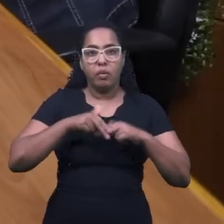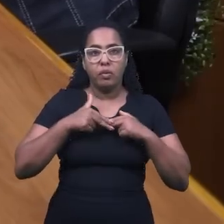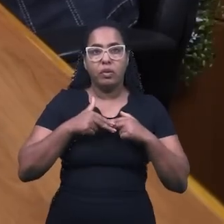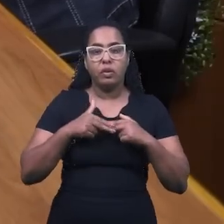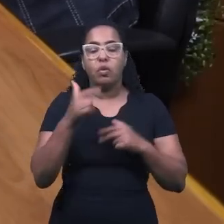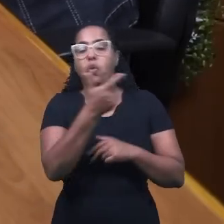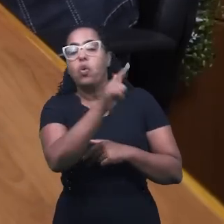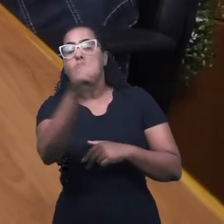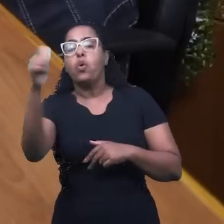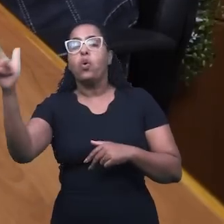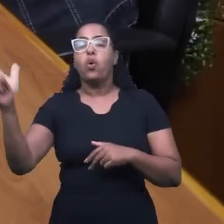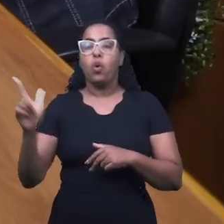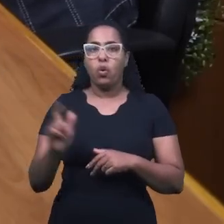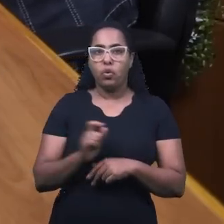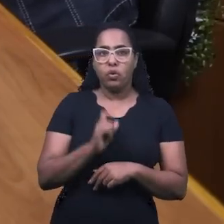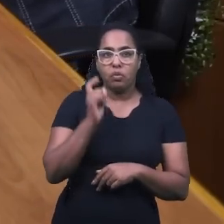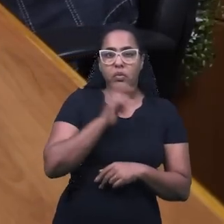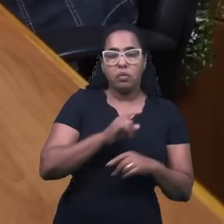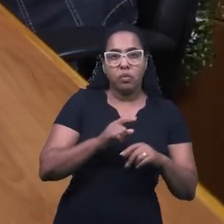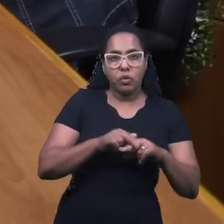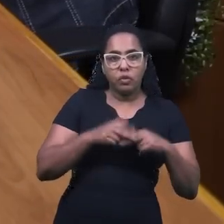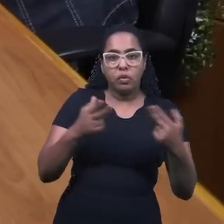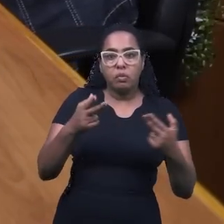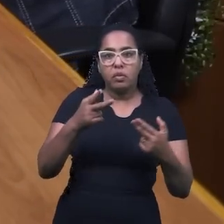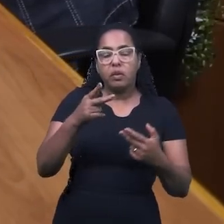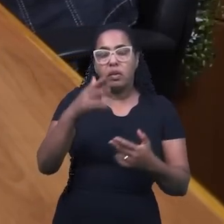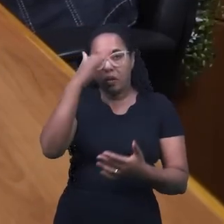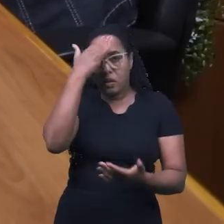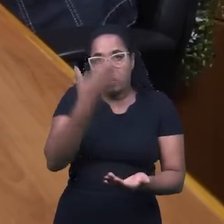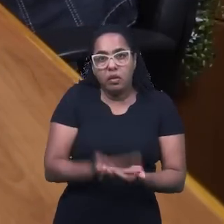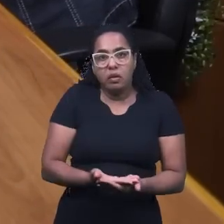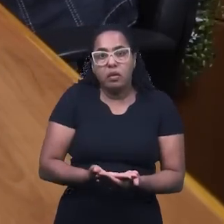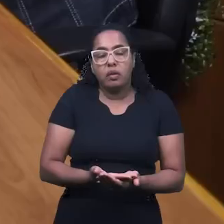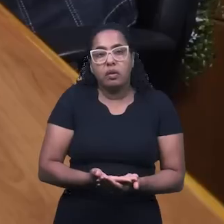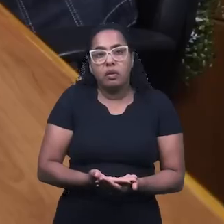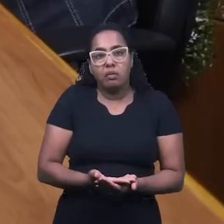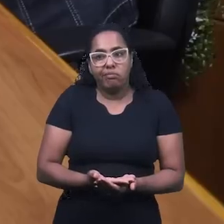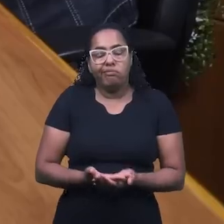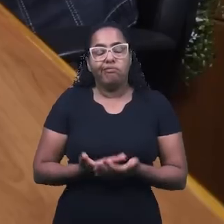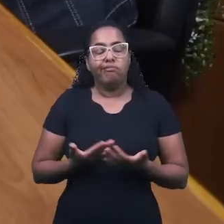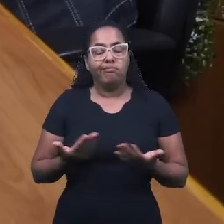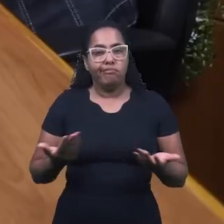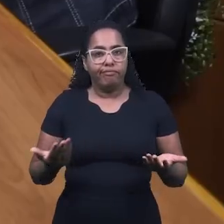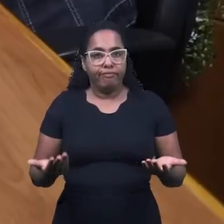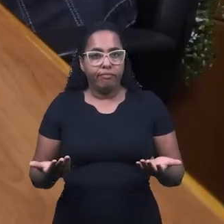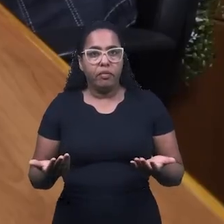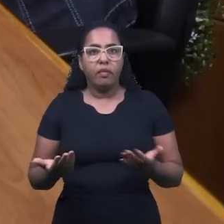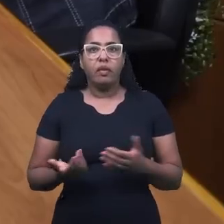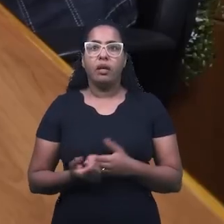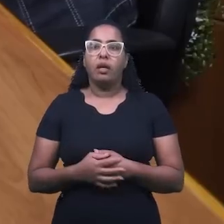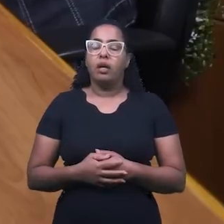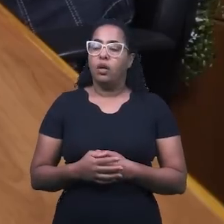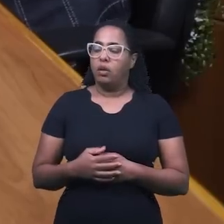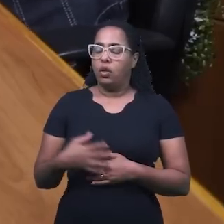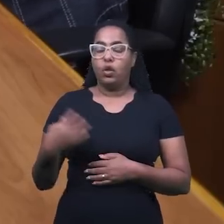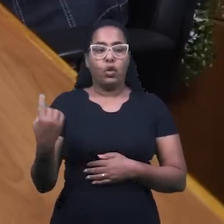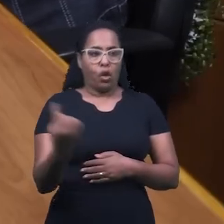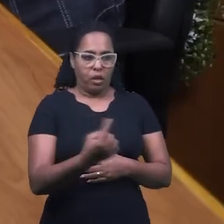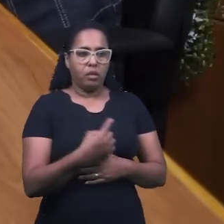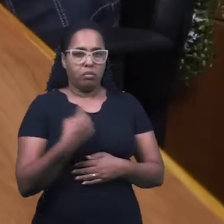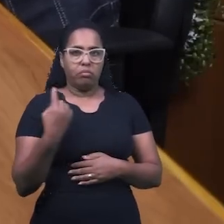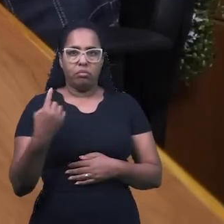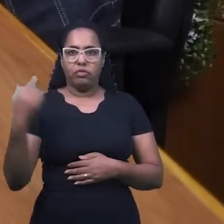motivo, por outras mentiras talvez que acredita. Não é? Porque